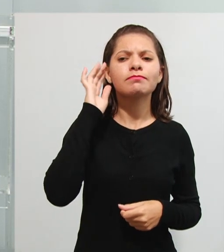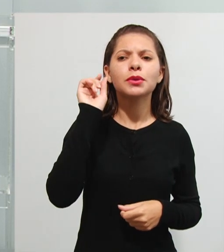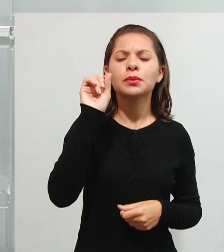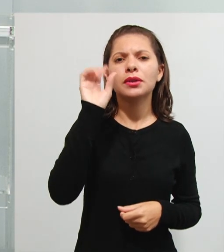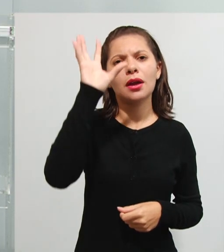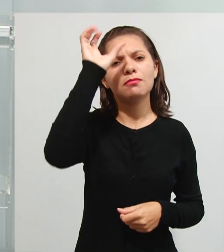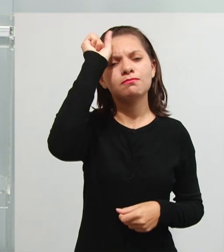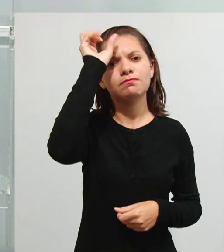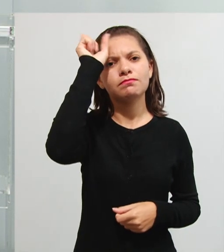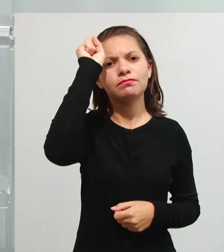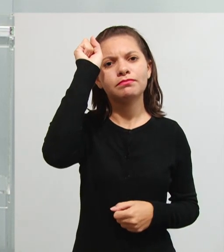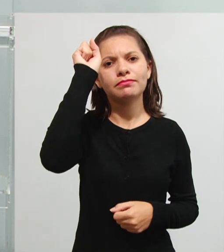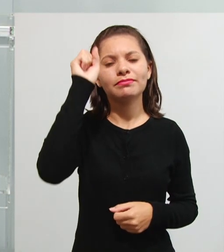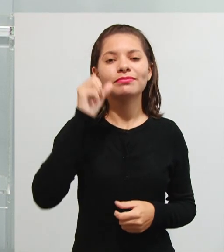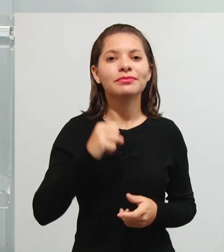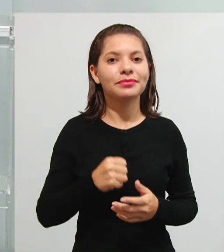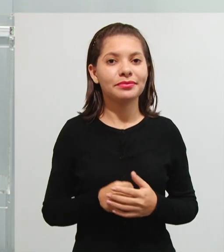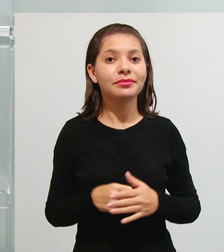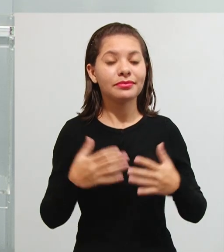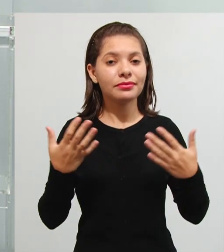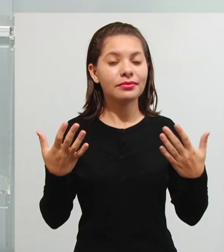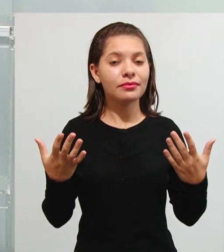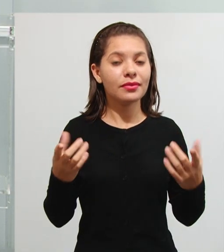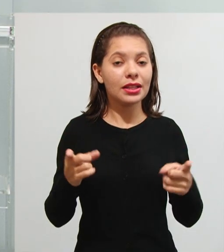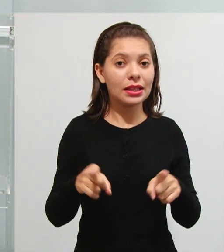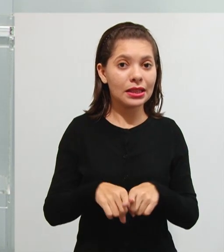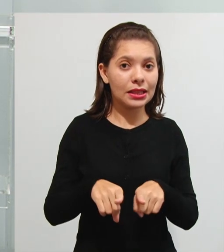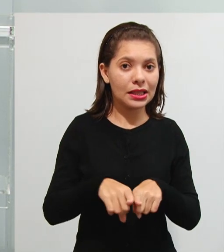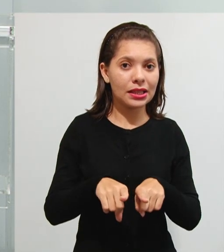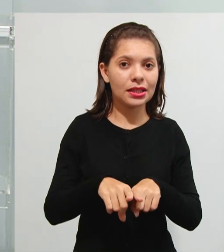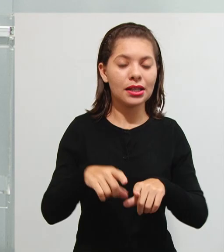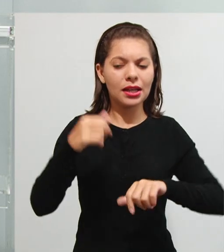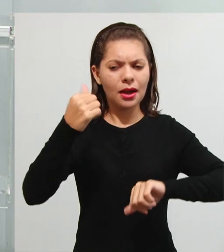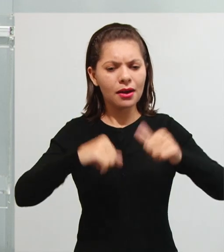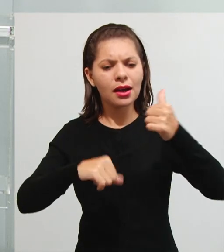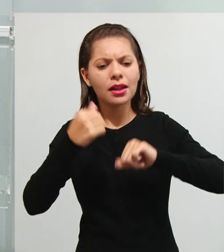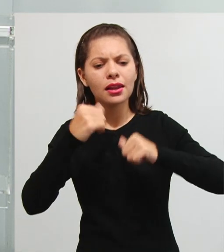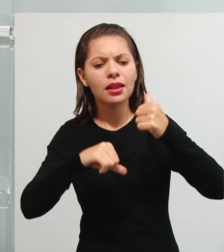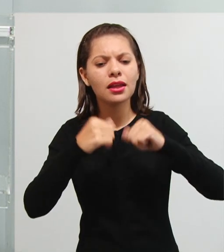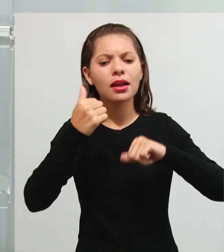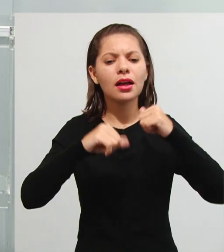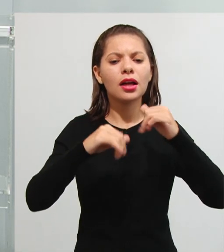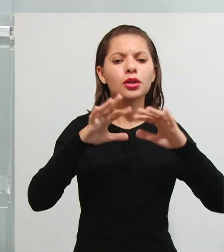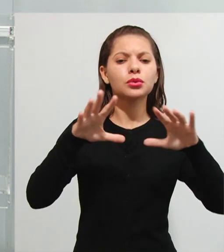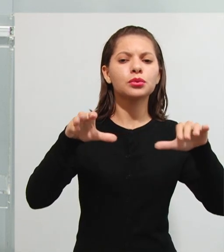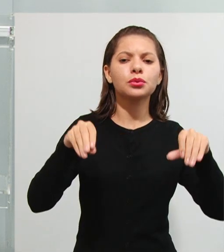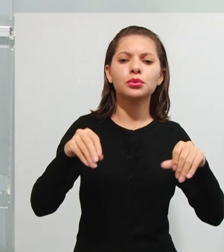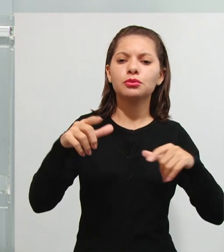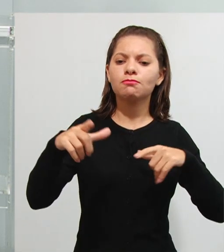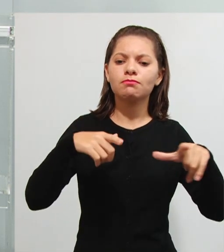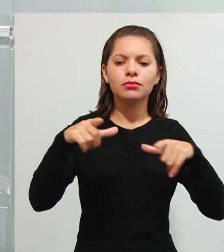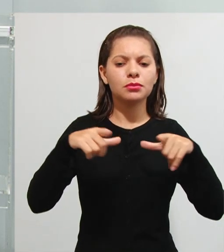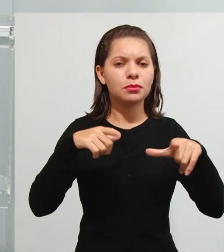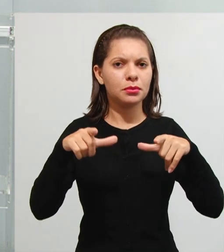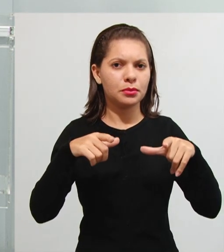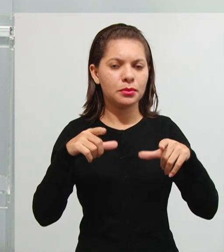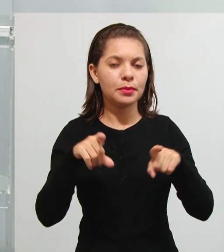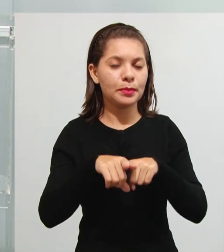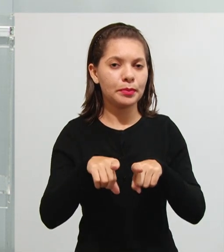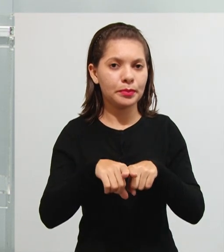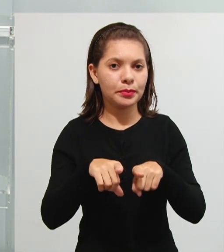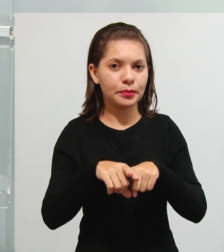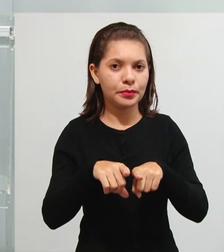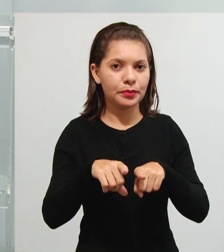é uma forma de melhorar e também avaliar é tudo que já vem sendo desenvolvido para que ele possa também